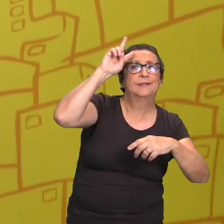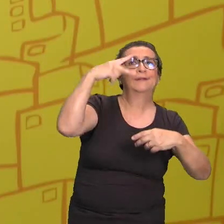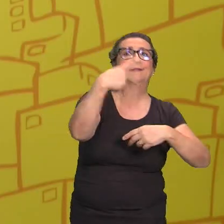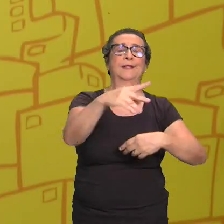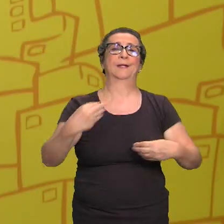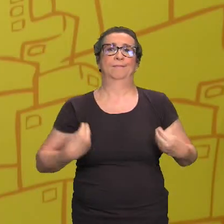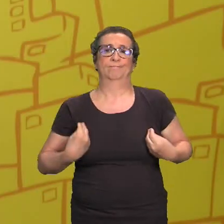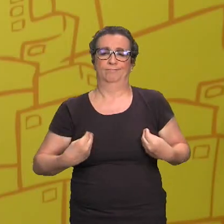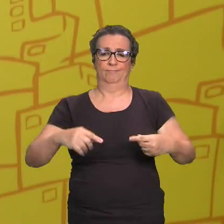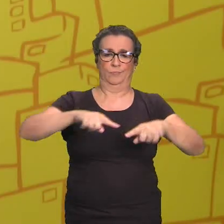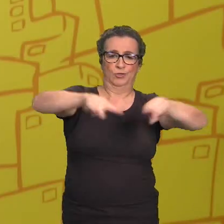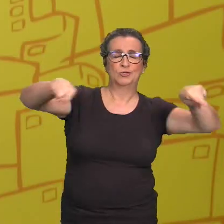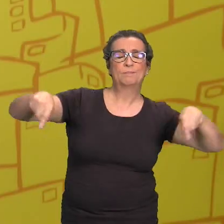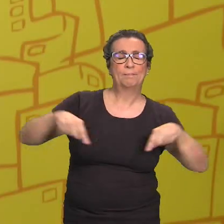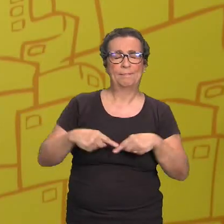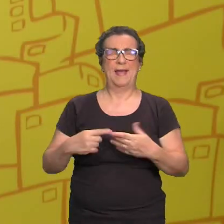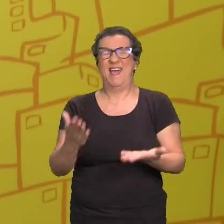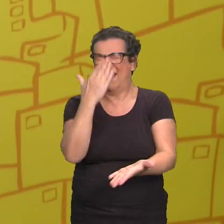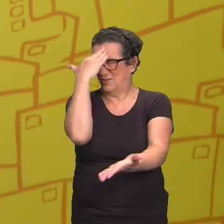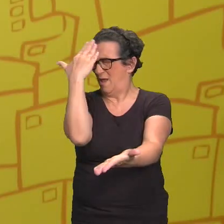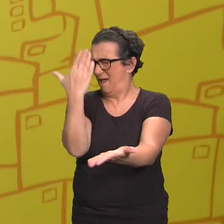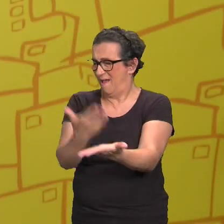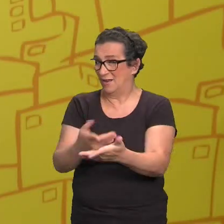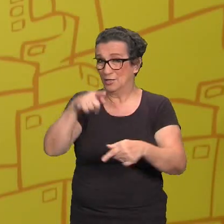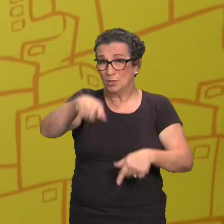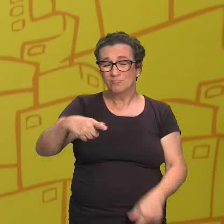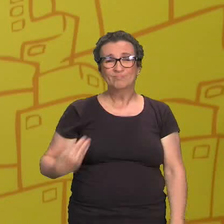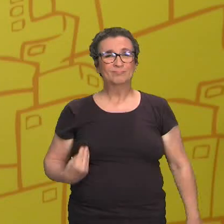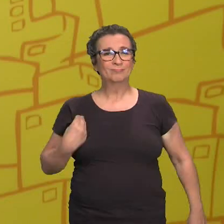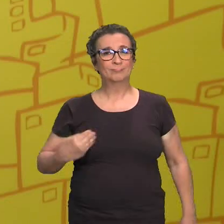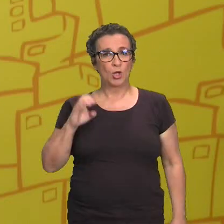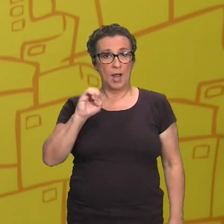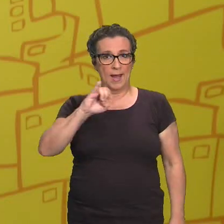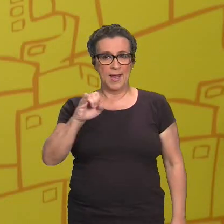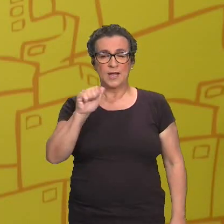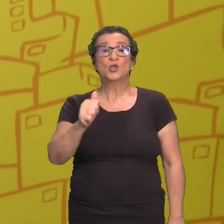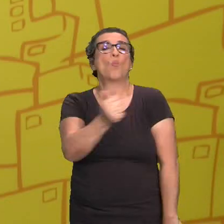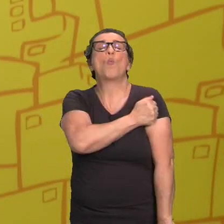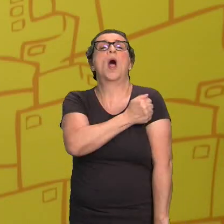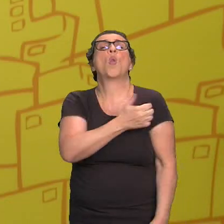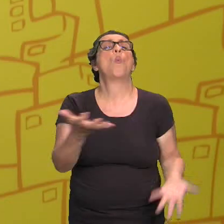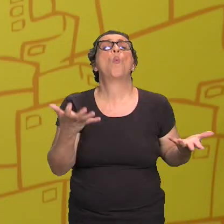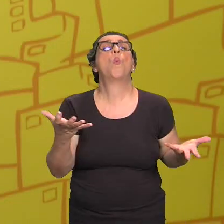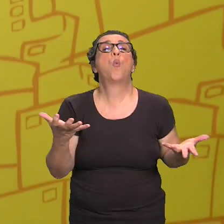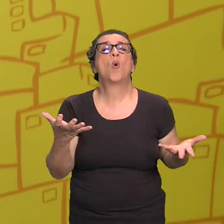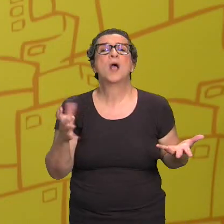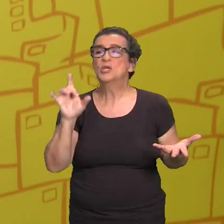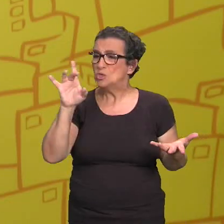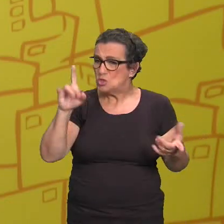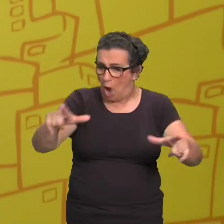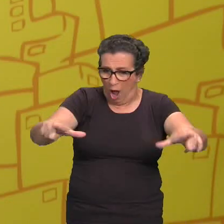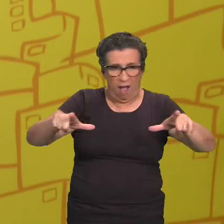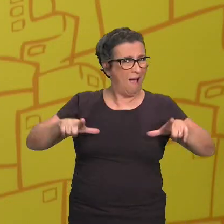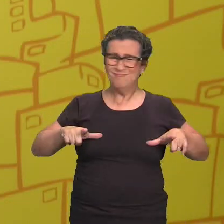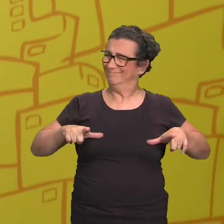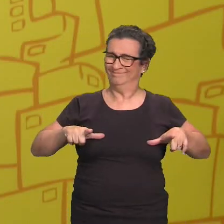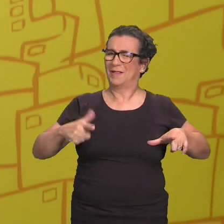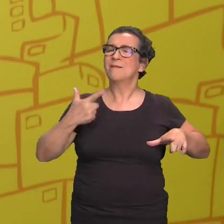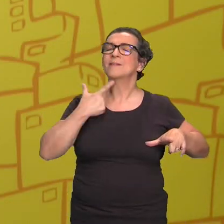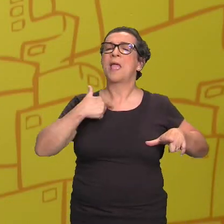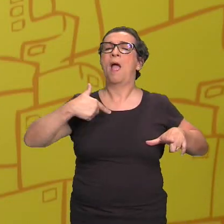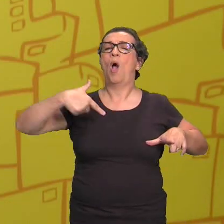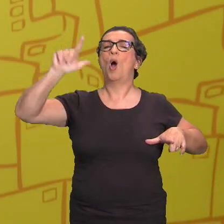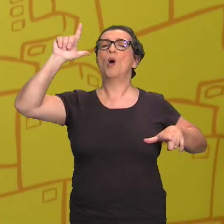espaço. Acreditamos que, ao estar na EJA, o aluno deseja mais que a certificação ou o diploma.